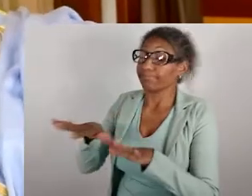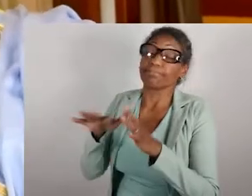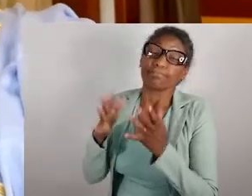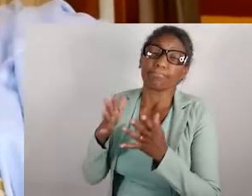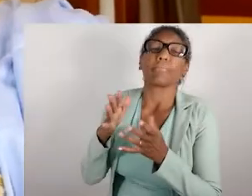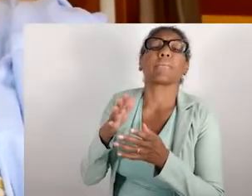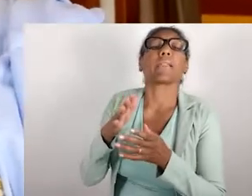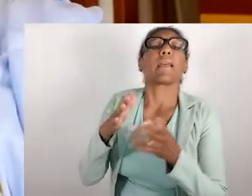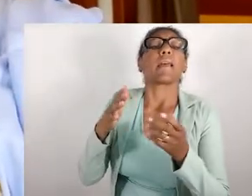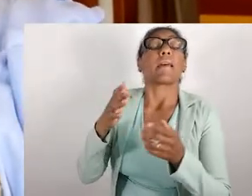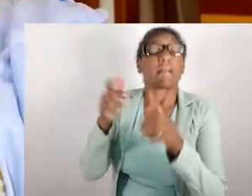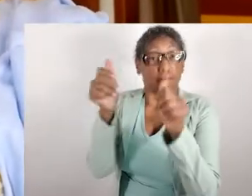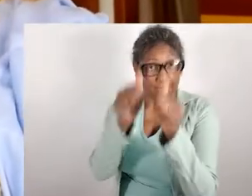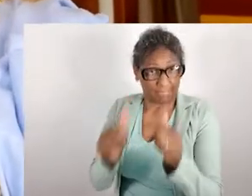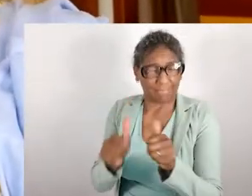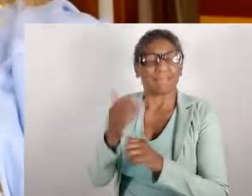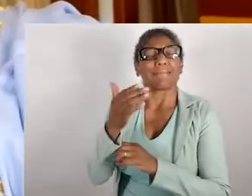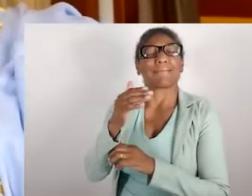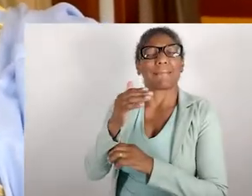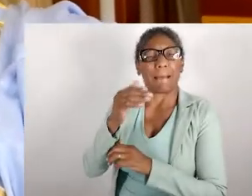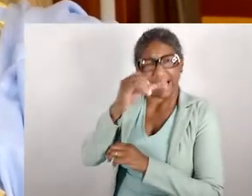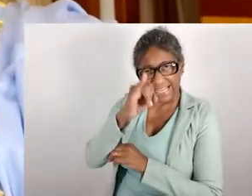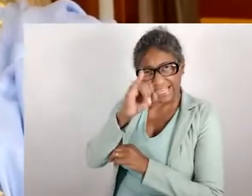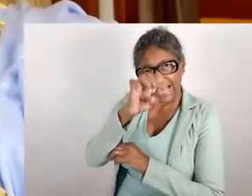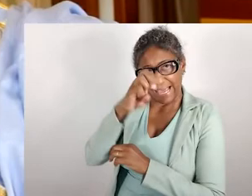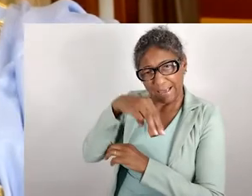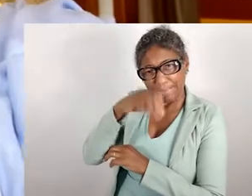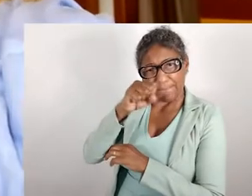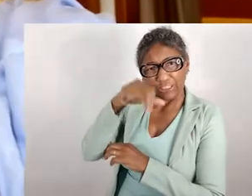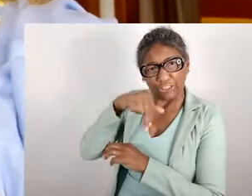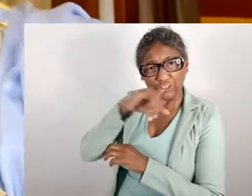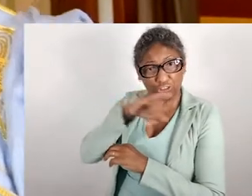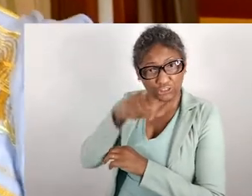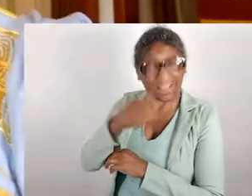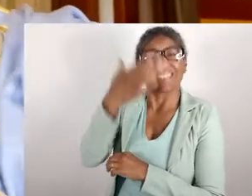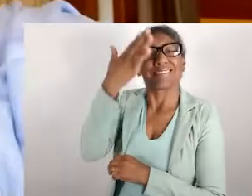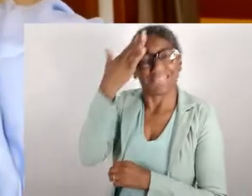dizendo que, bom, Iemanjá, que é a mãe que pariu o mundo e tudo que